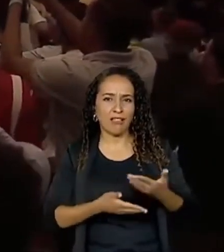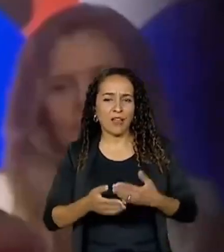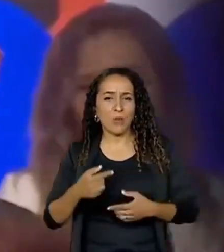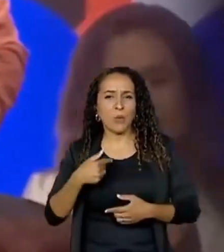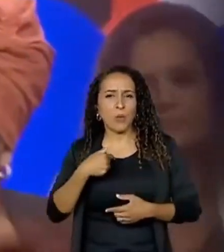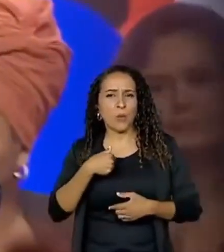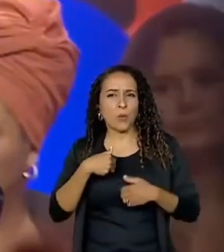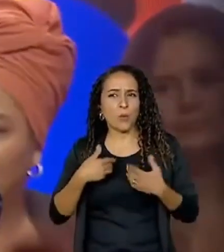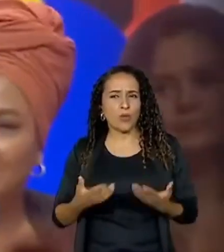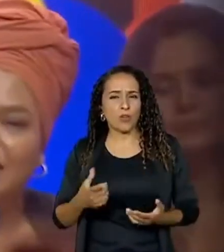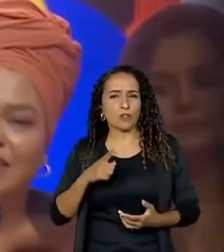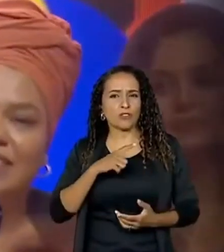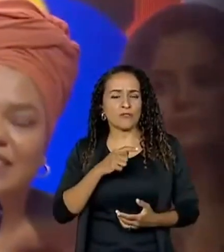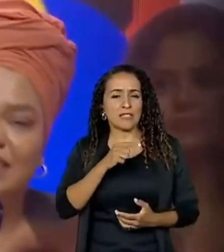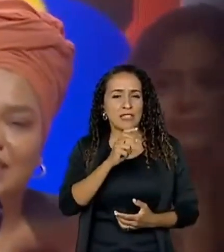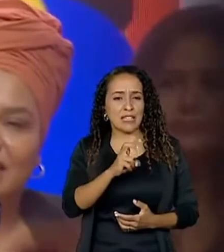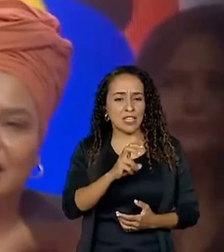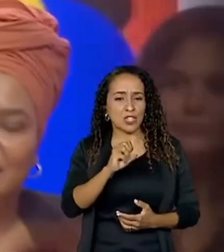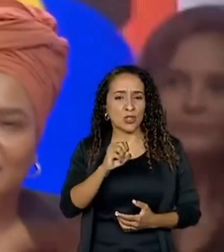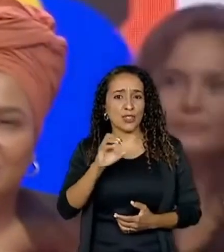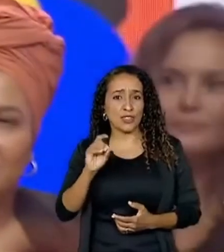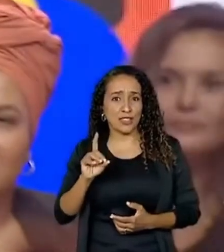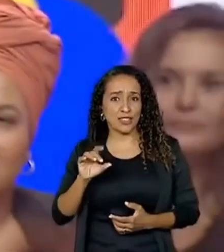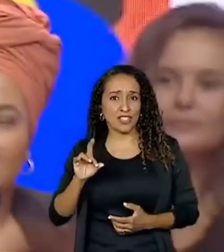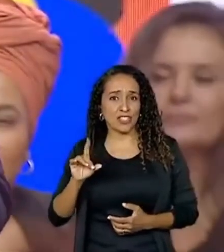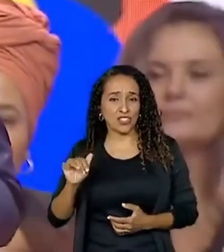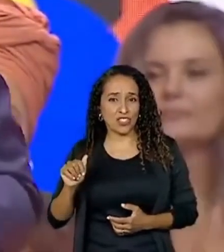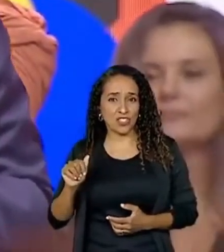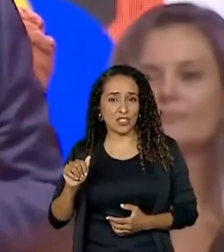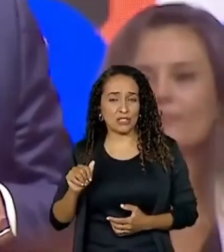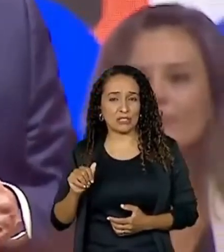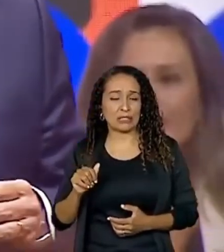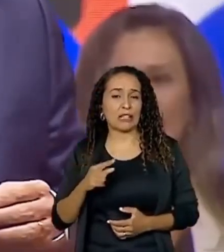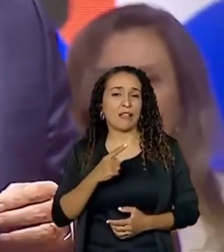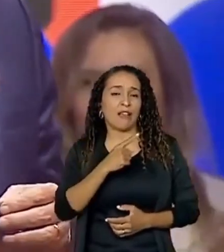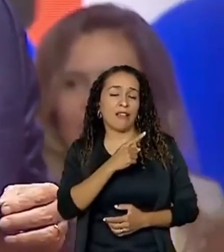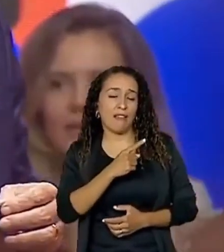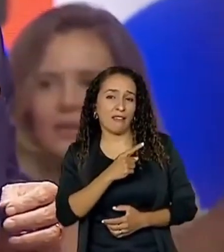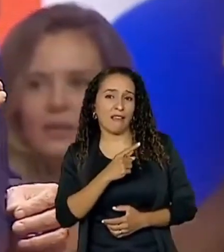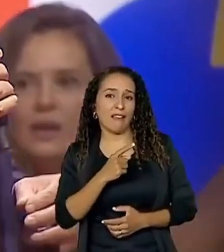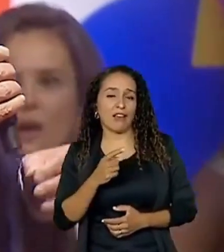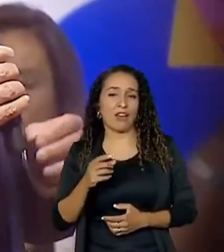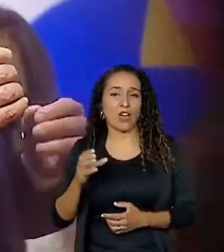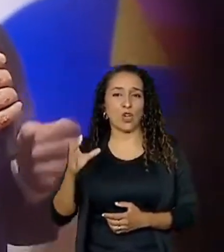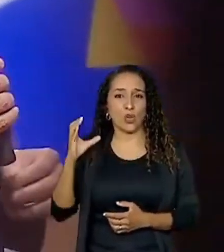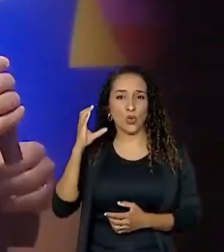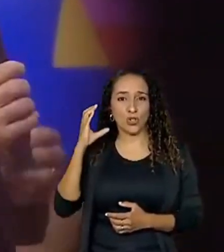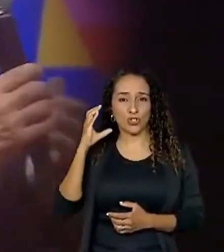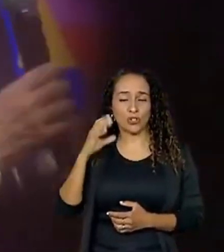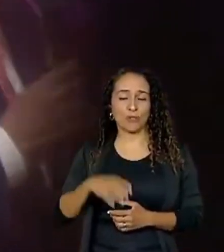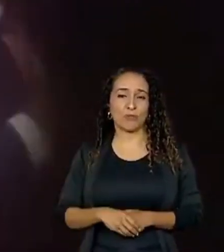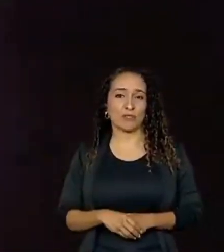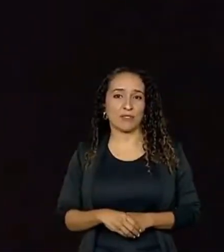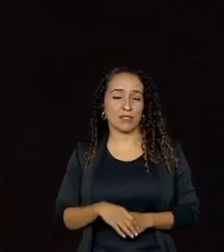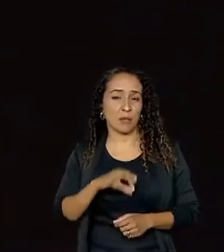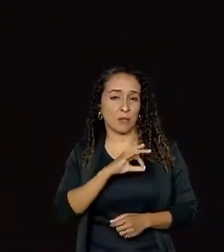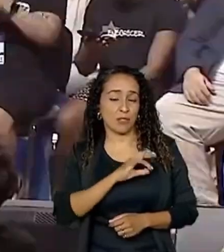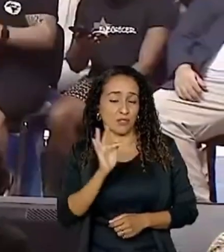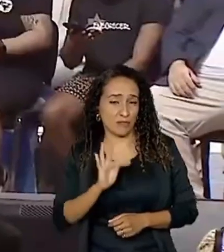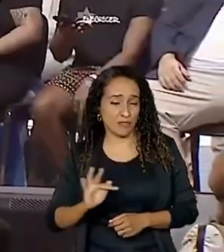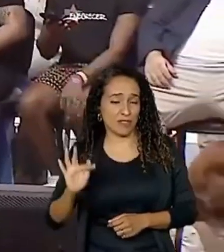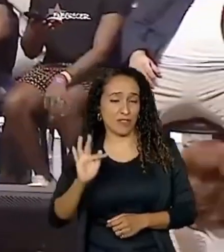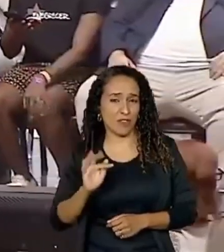tive 580 dias na Polícia Federal em Curitiba. Vocês tiveram muita